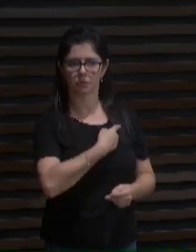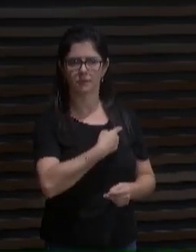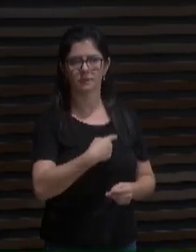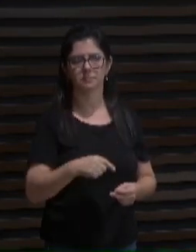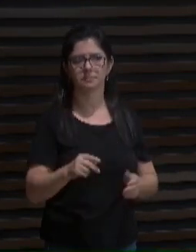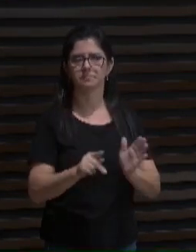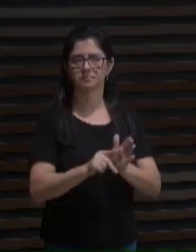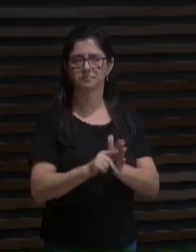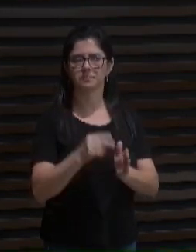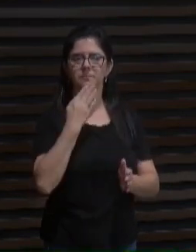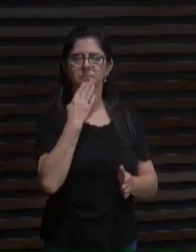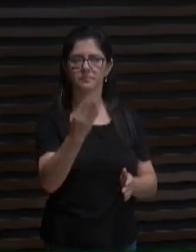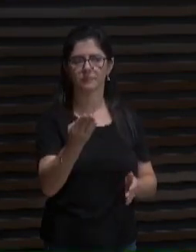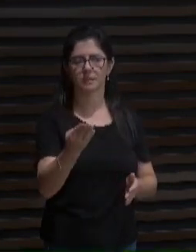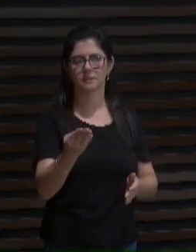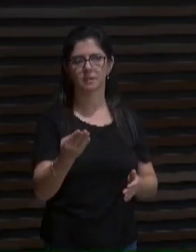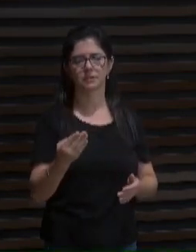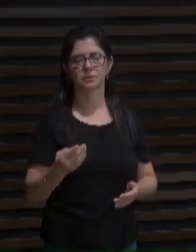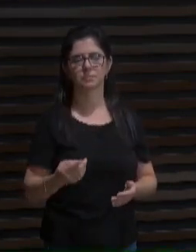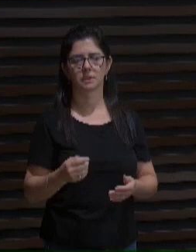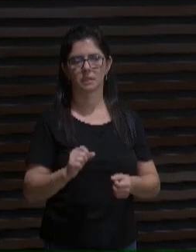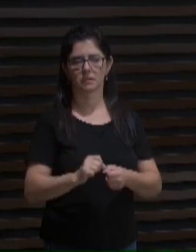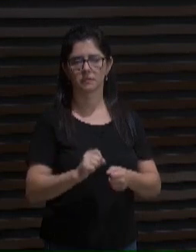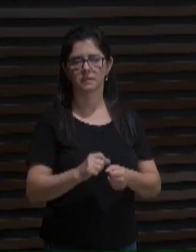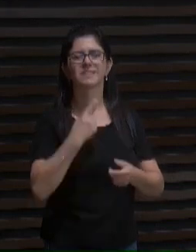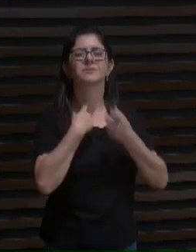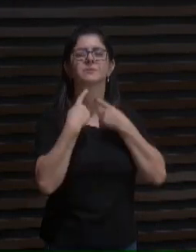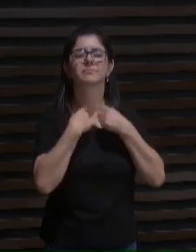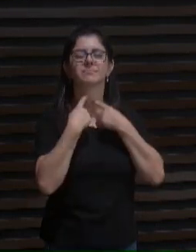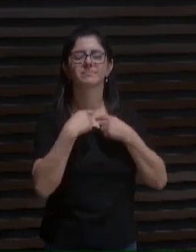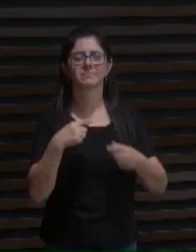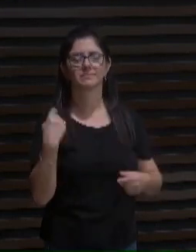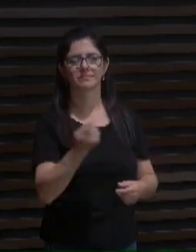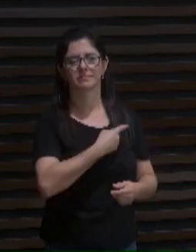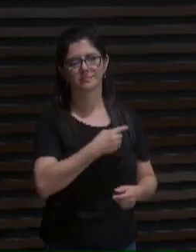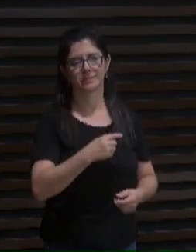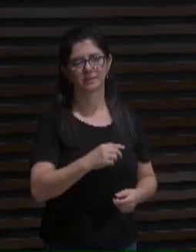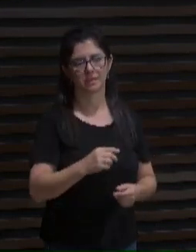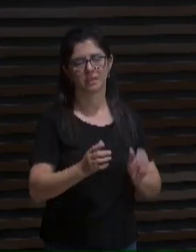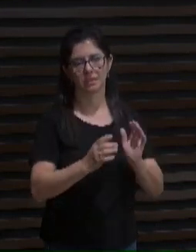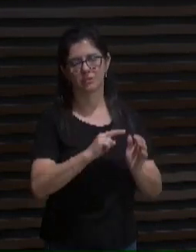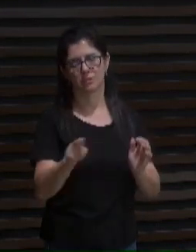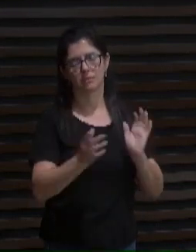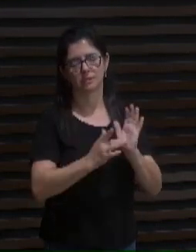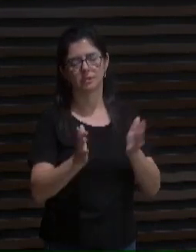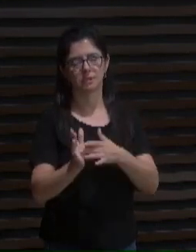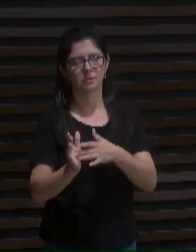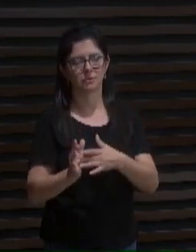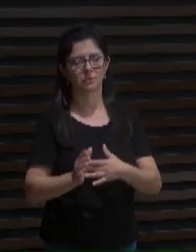vai conceder o desejo do nosso coração, em nome de Jesus, por meio do Espírito